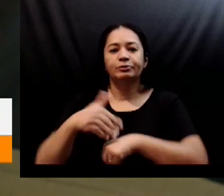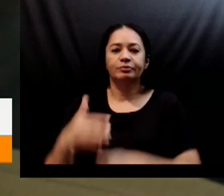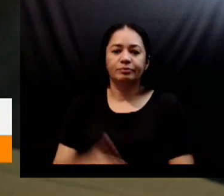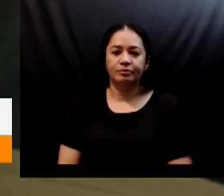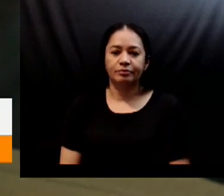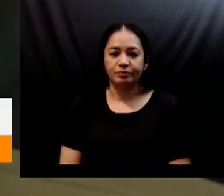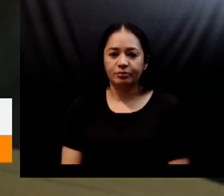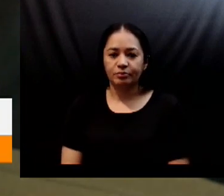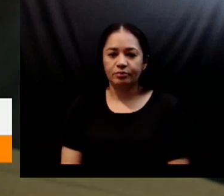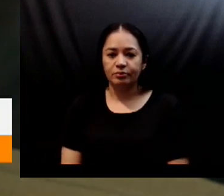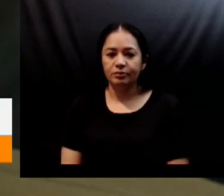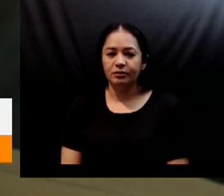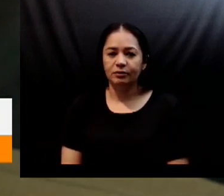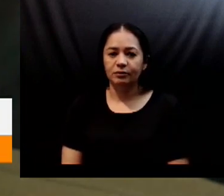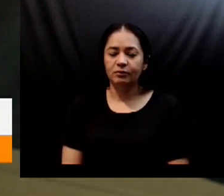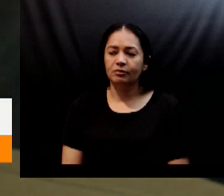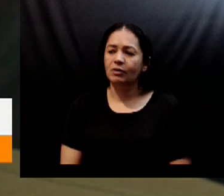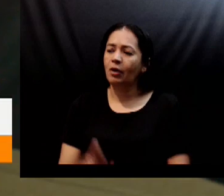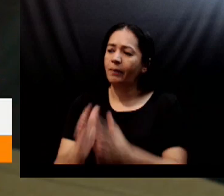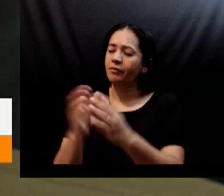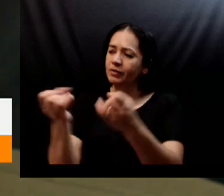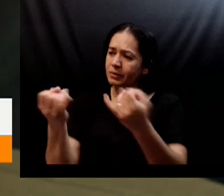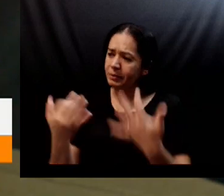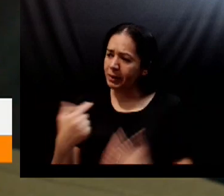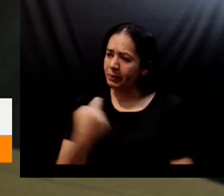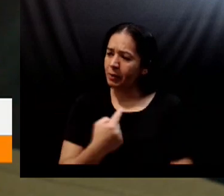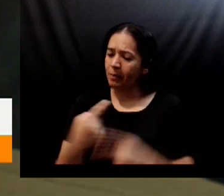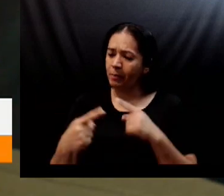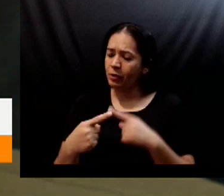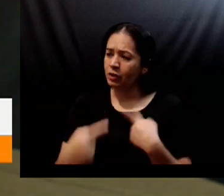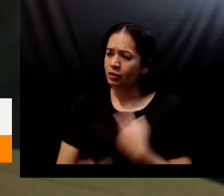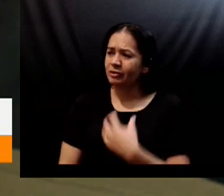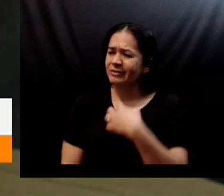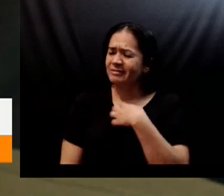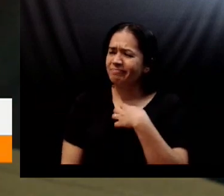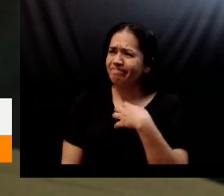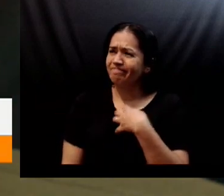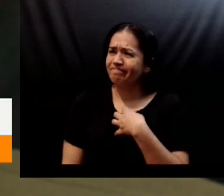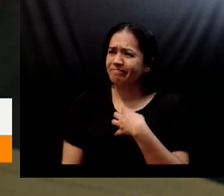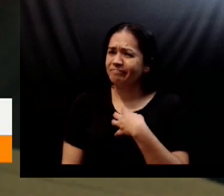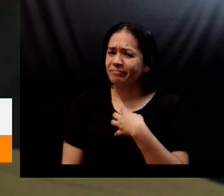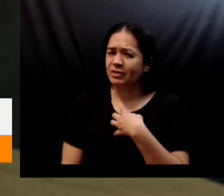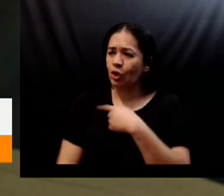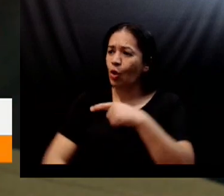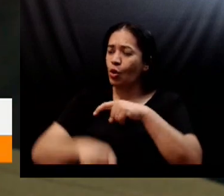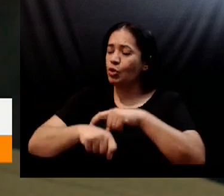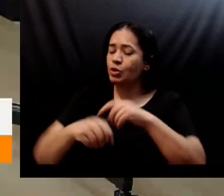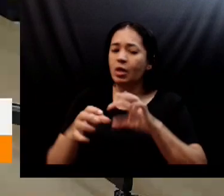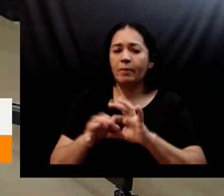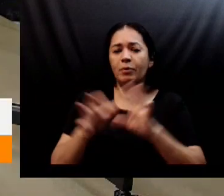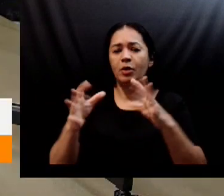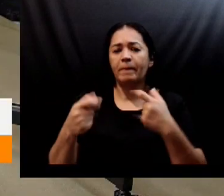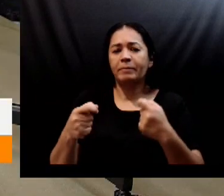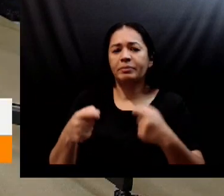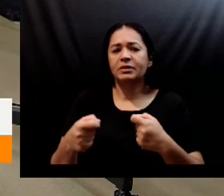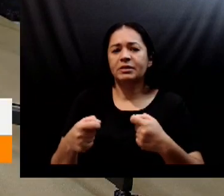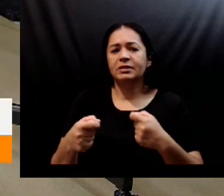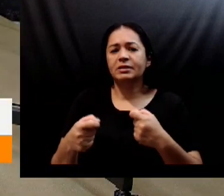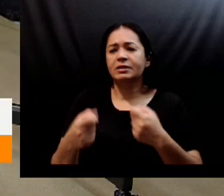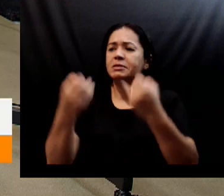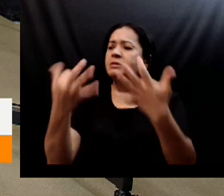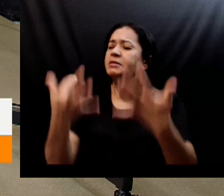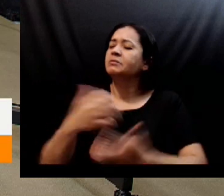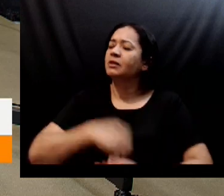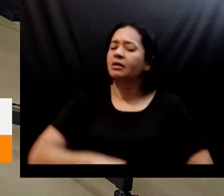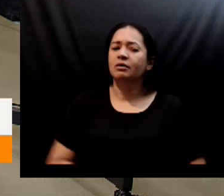você explique para a gente por que que a gente tem essa sensação de que o tempo livre ele precisa ser justificado. Porque, assim,